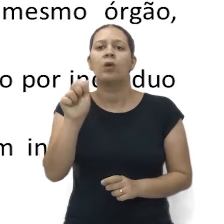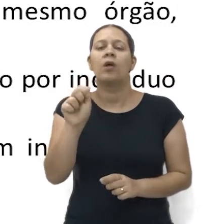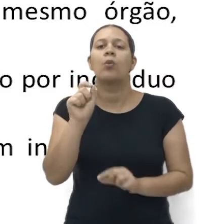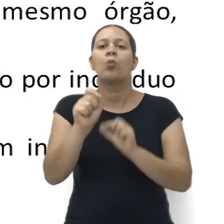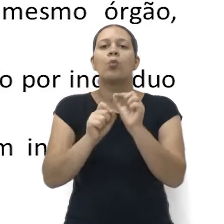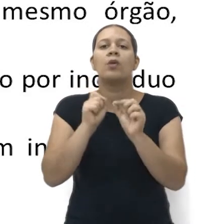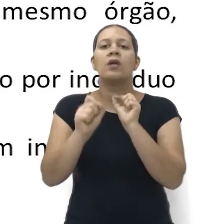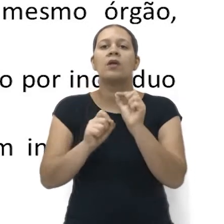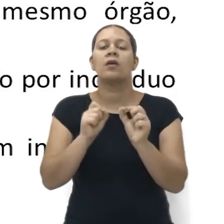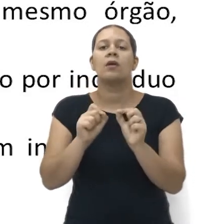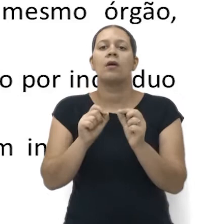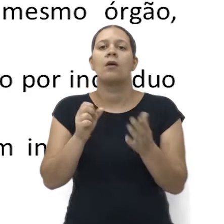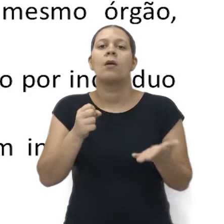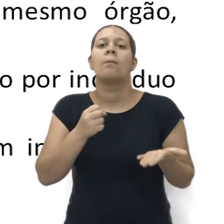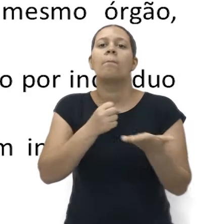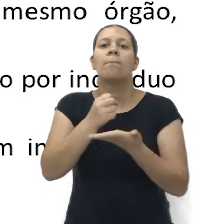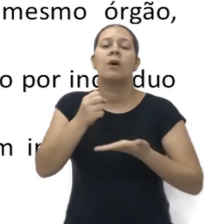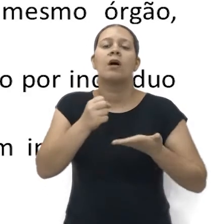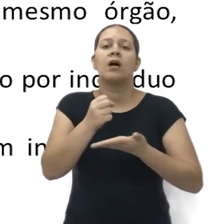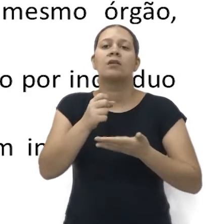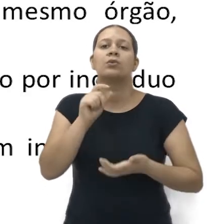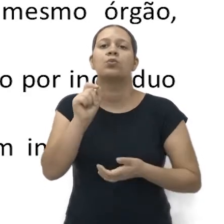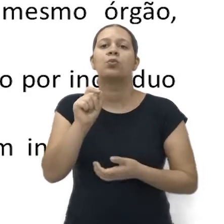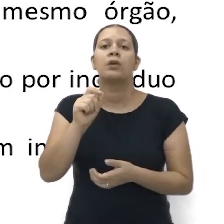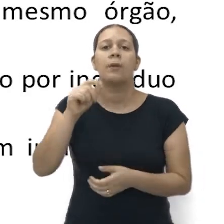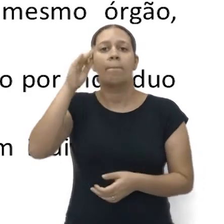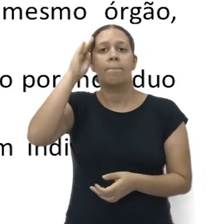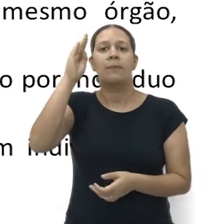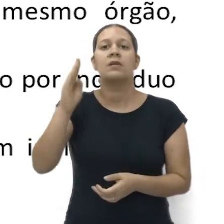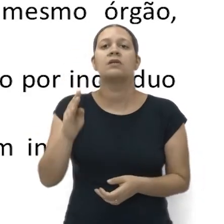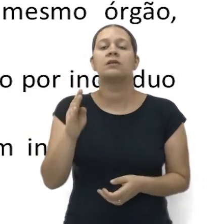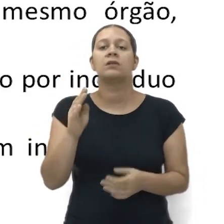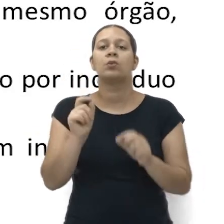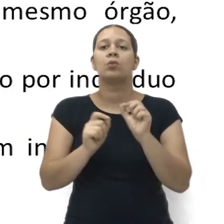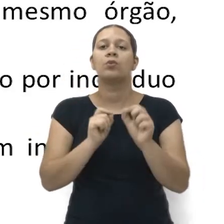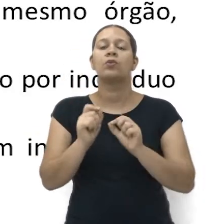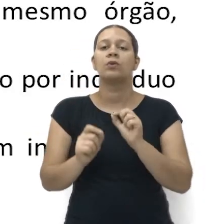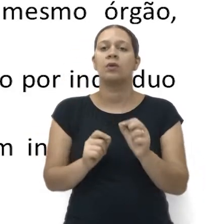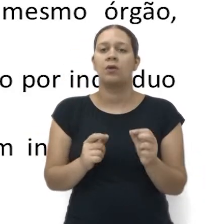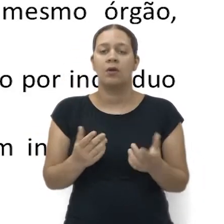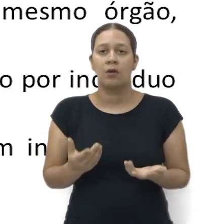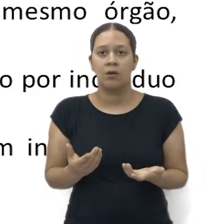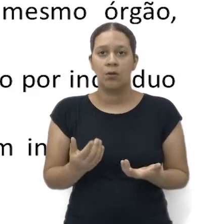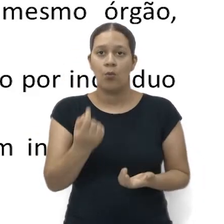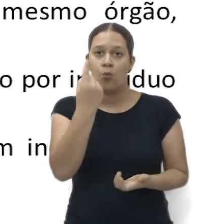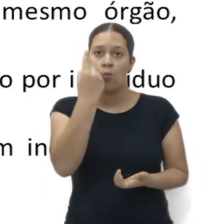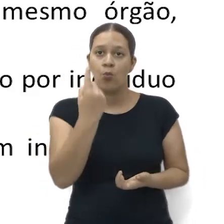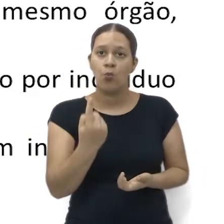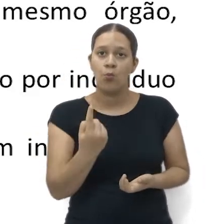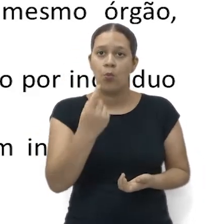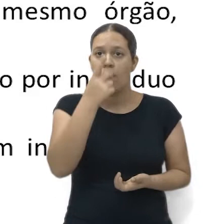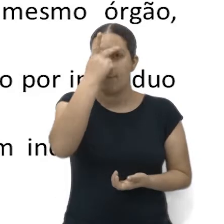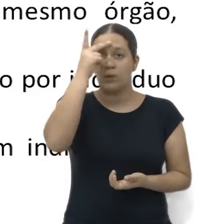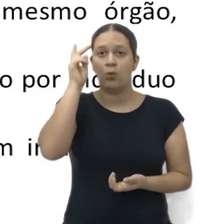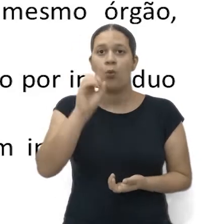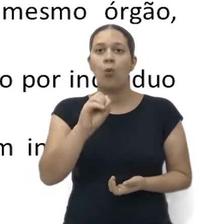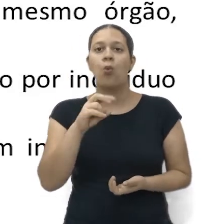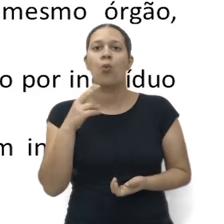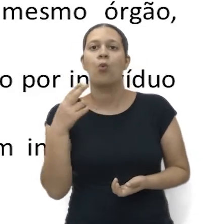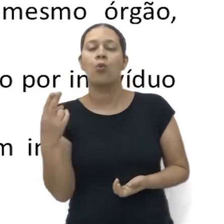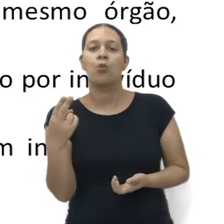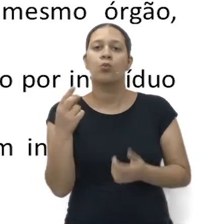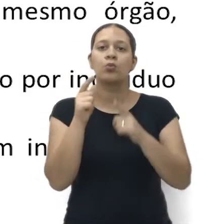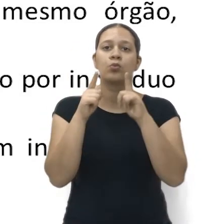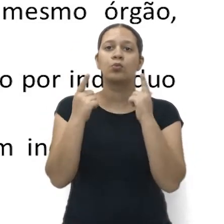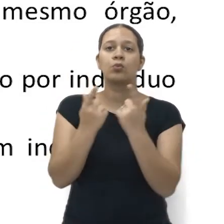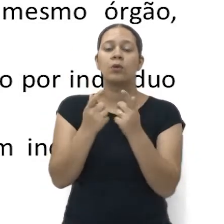né, tem como base, tem como principal elemento, né, O fato de uma pessoa ou um grupo